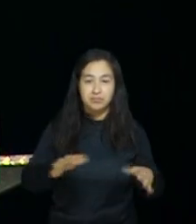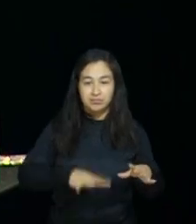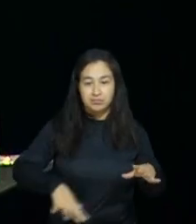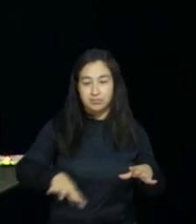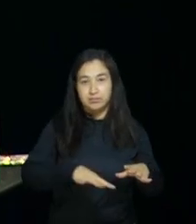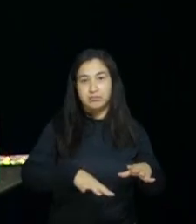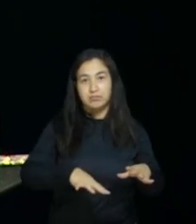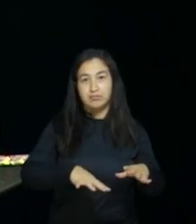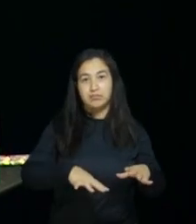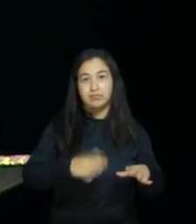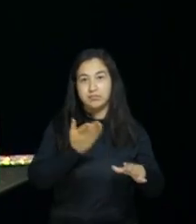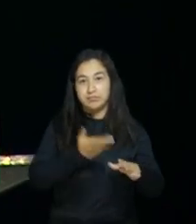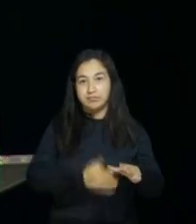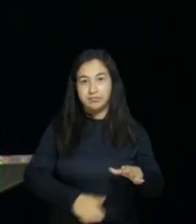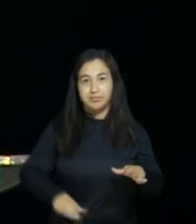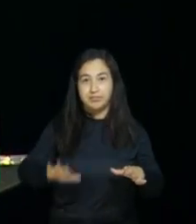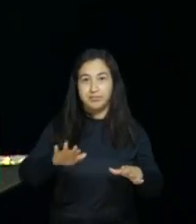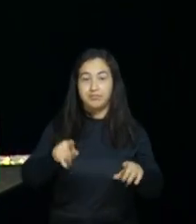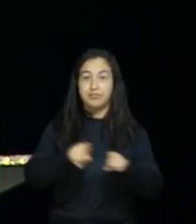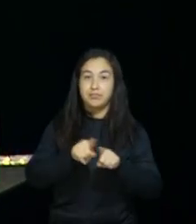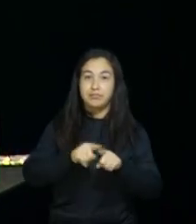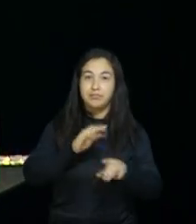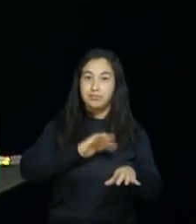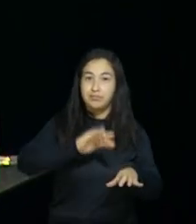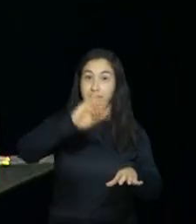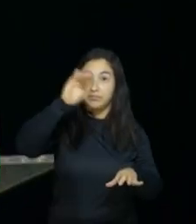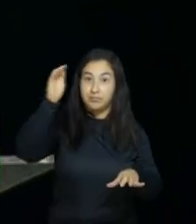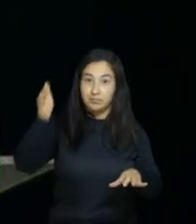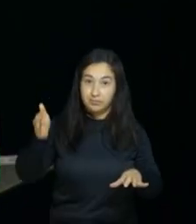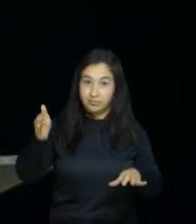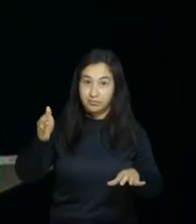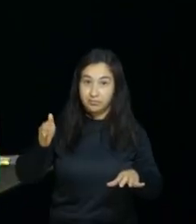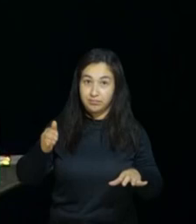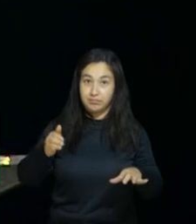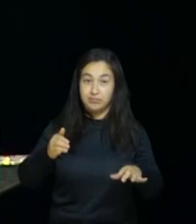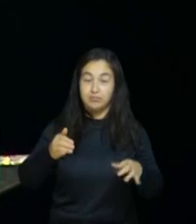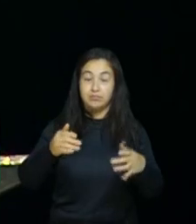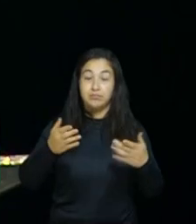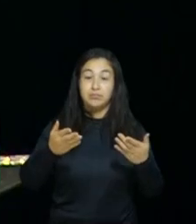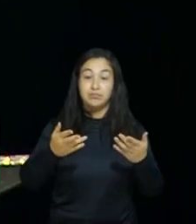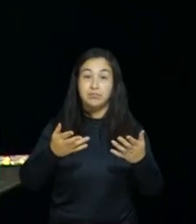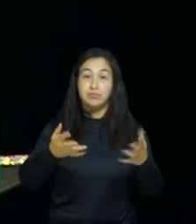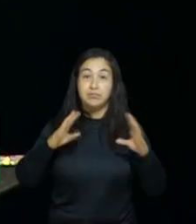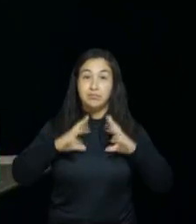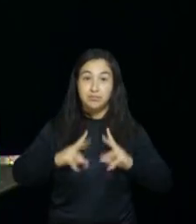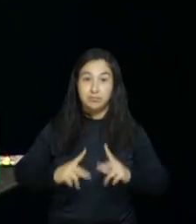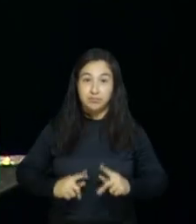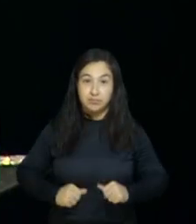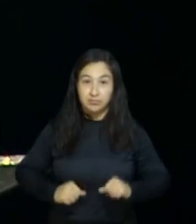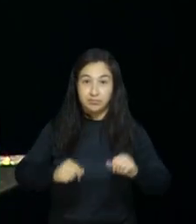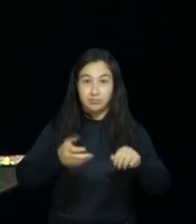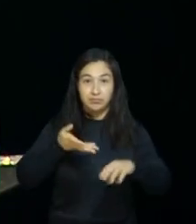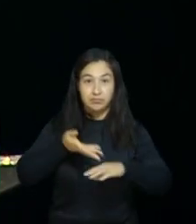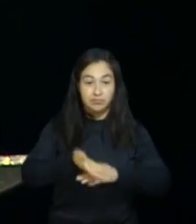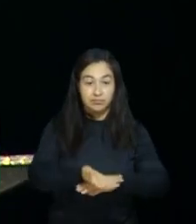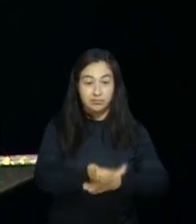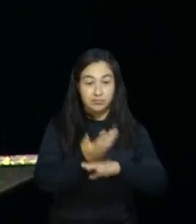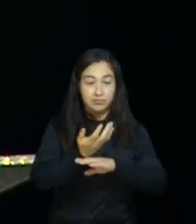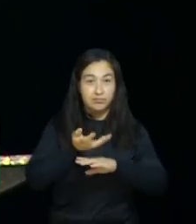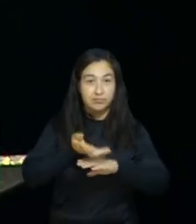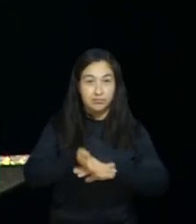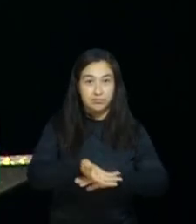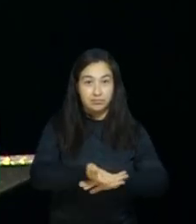Vale, Vale, deputado Napoleão, vai começar a desassorear os rios lá em Rio do Sul, que isso vai ajudar aqui em